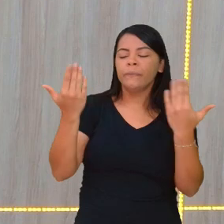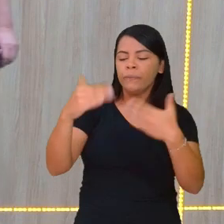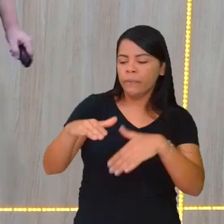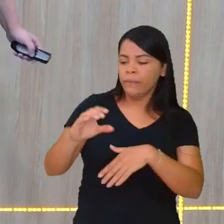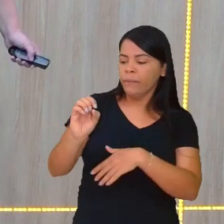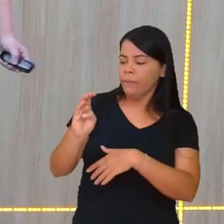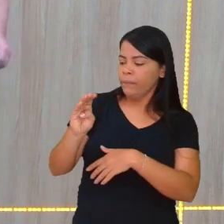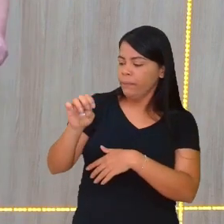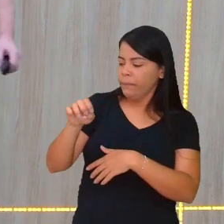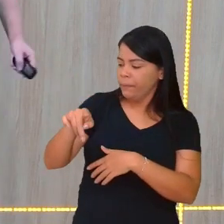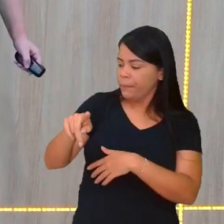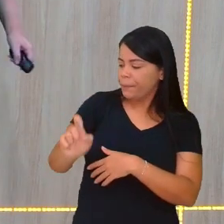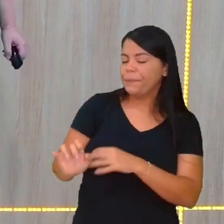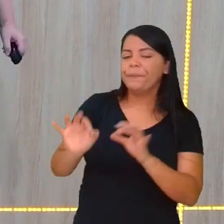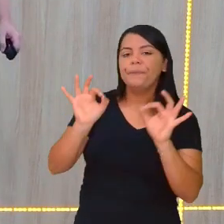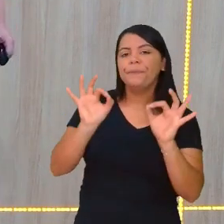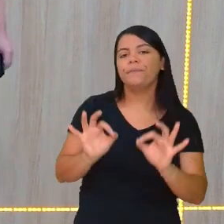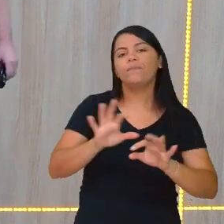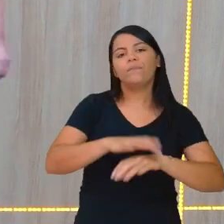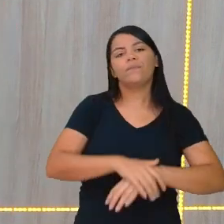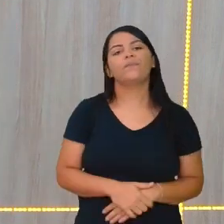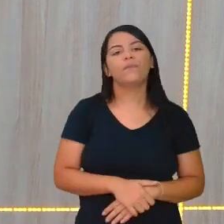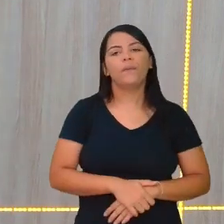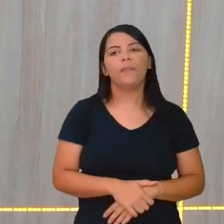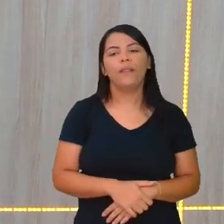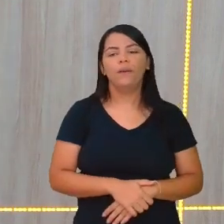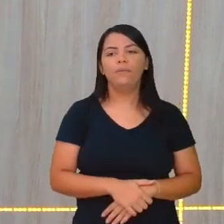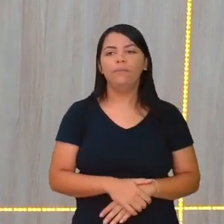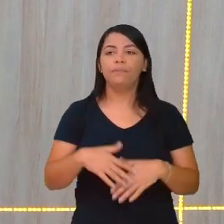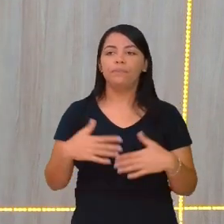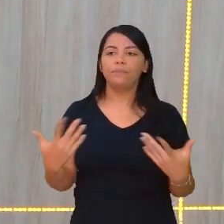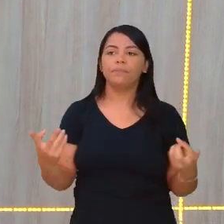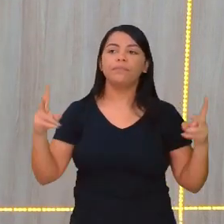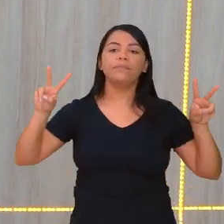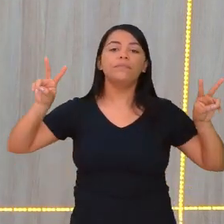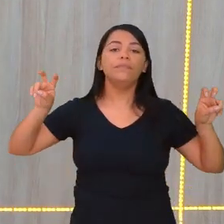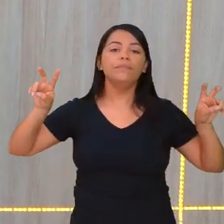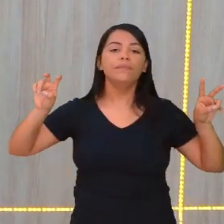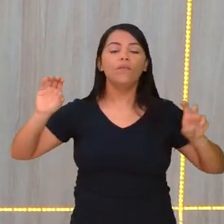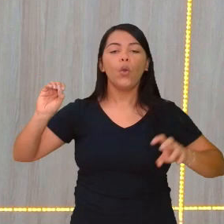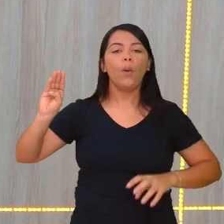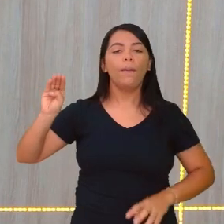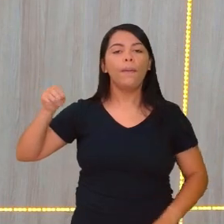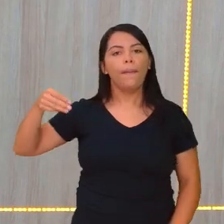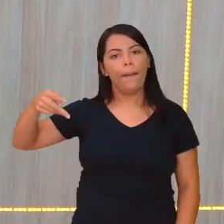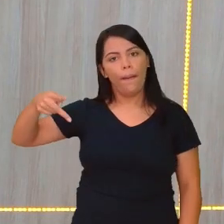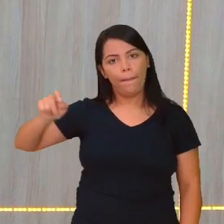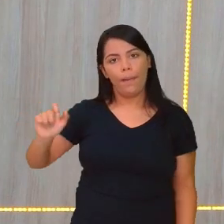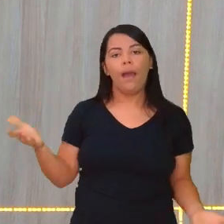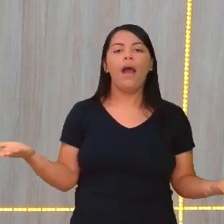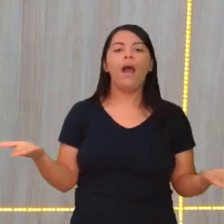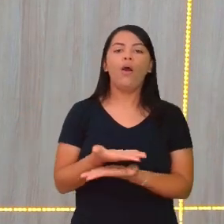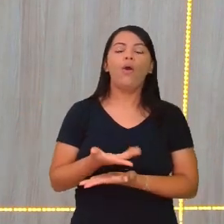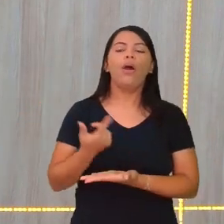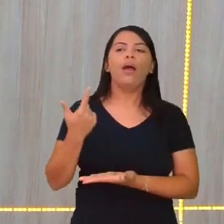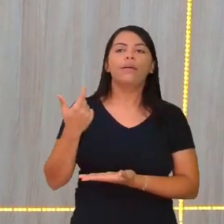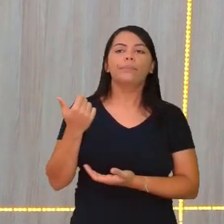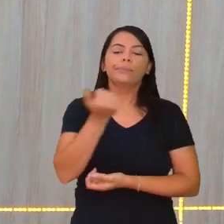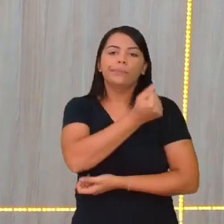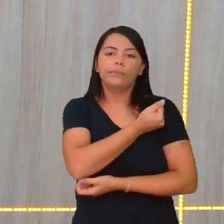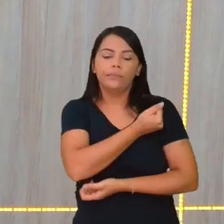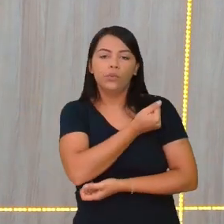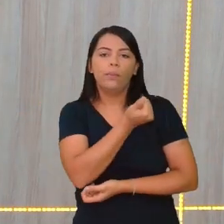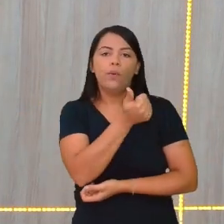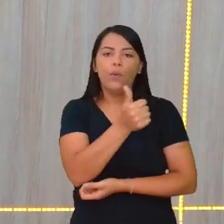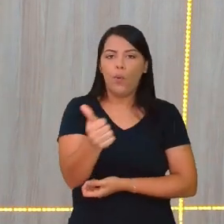toque para o professor Ricardinho. Bora lá. Bora pro... A questão do OBMEP seguinte é a questão 11 do nível 1 e foi